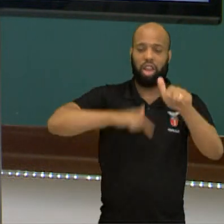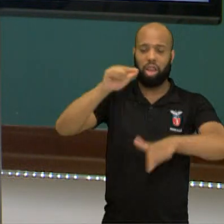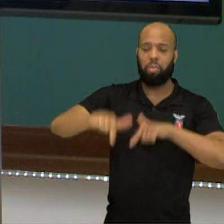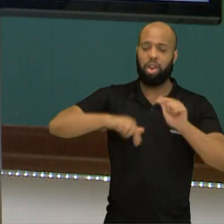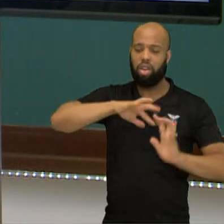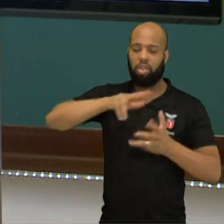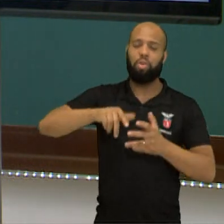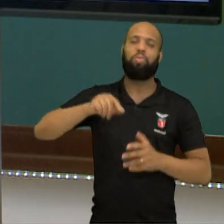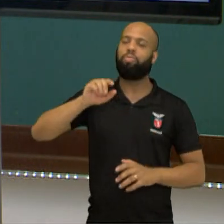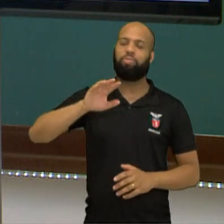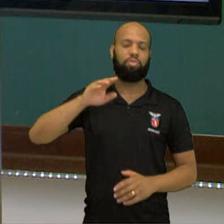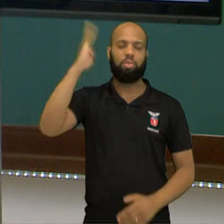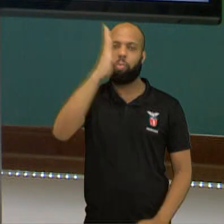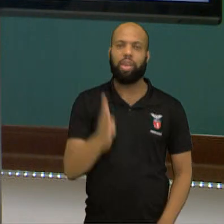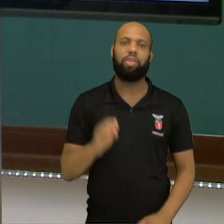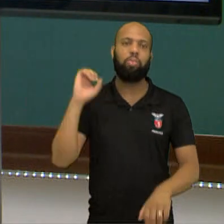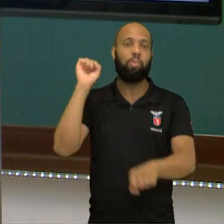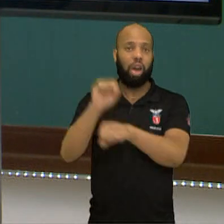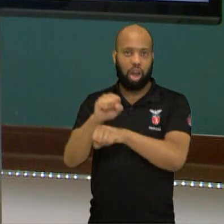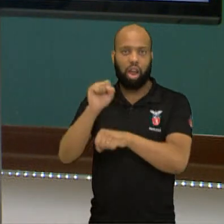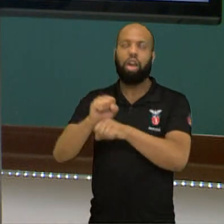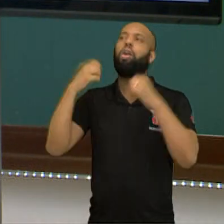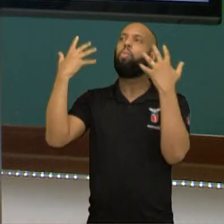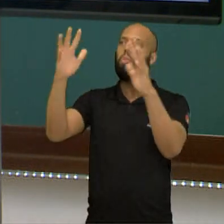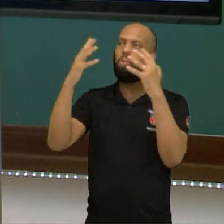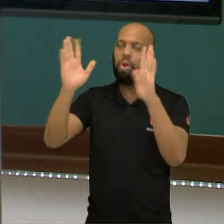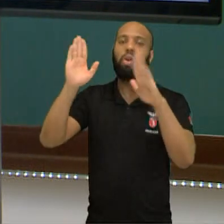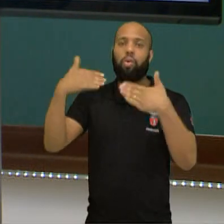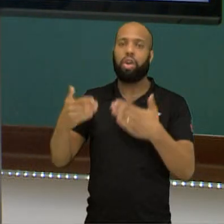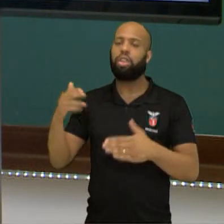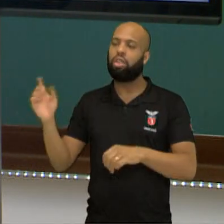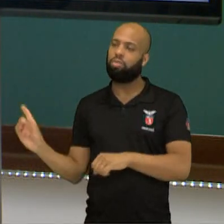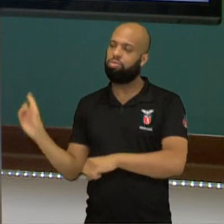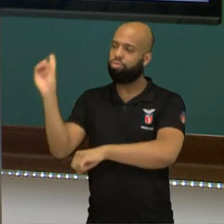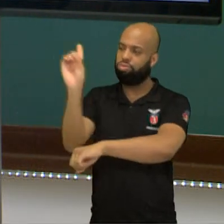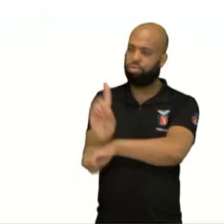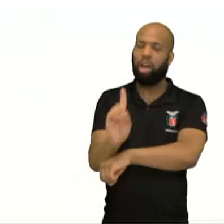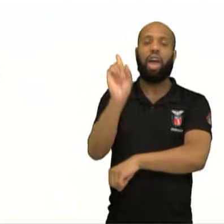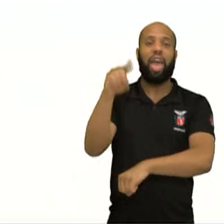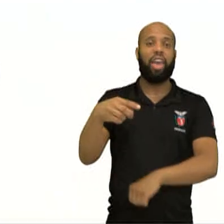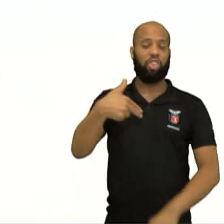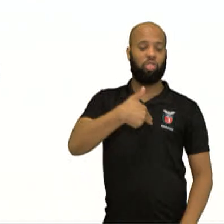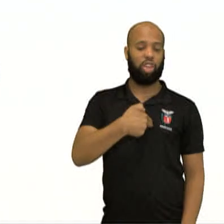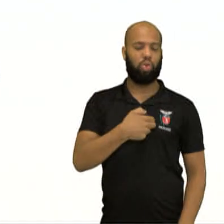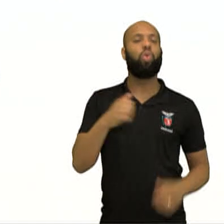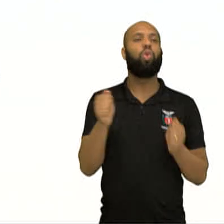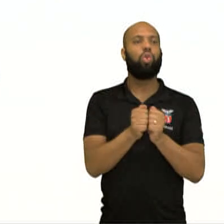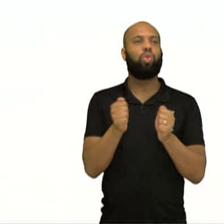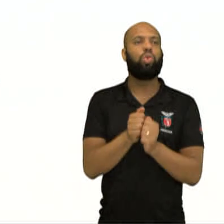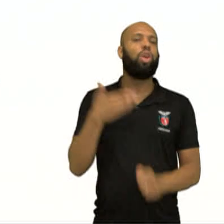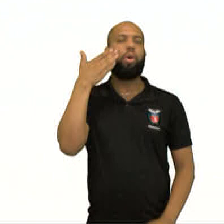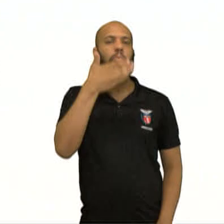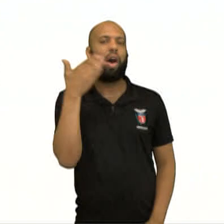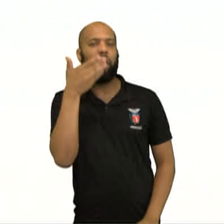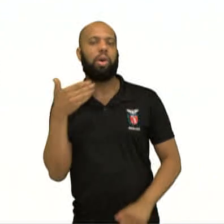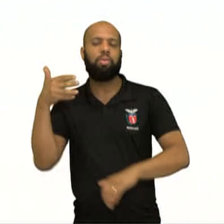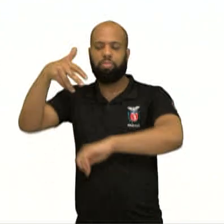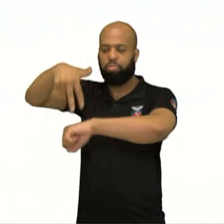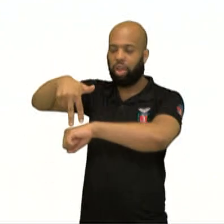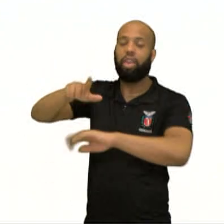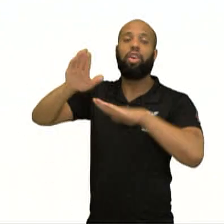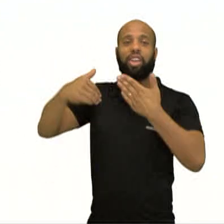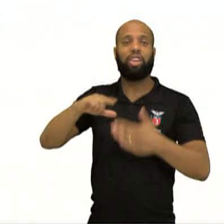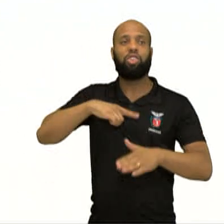os trabalhadores. E nesse momento Getúlio se encontrava com esses trabalhadores. Esses desfiles de 1º de maio